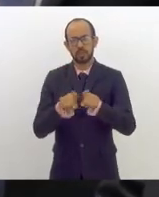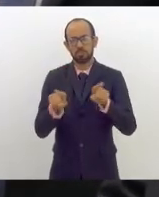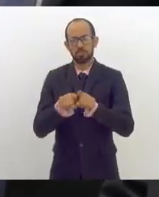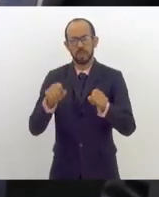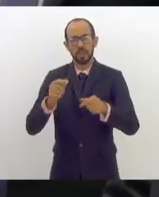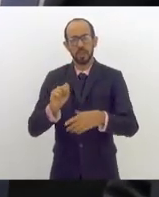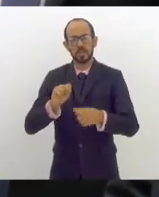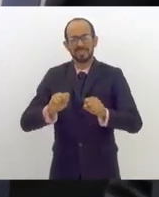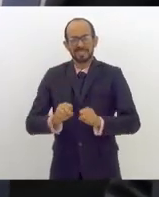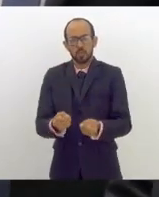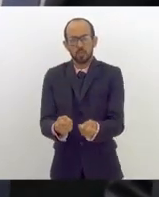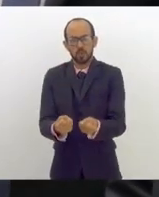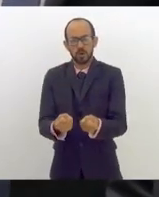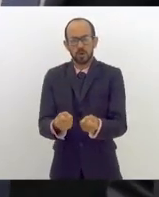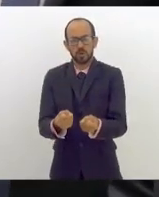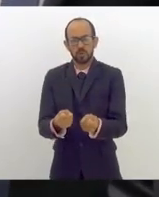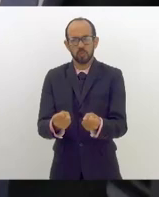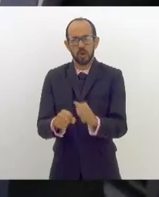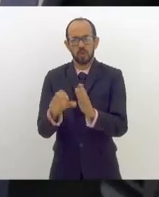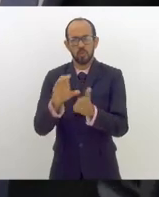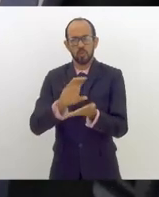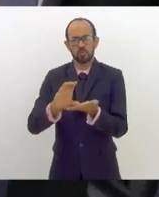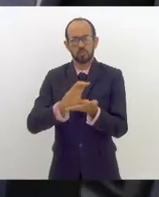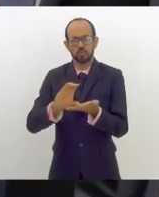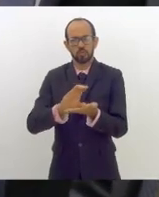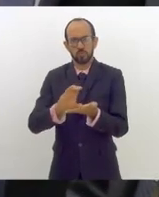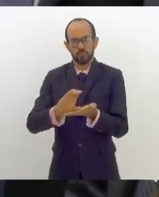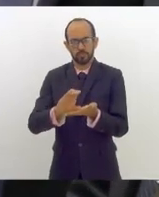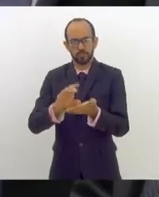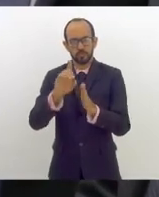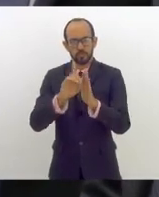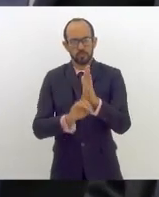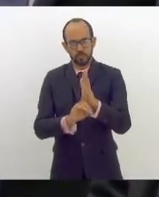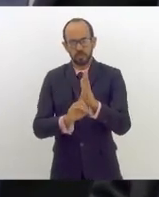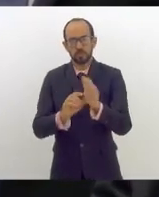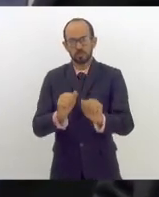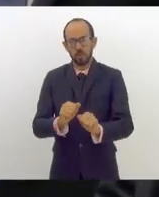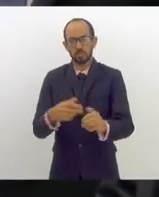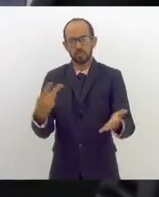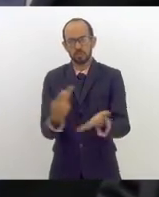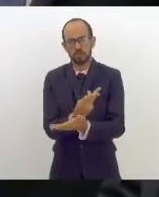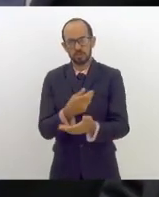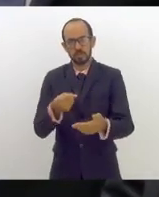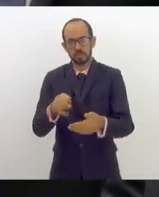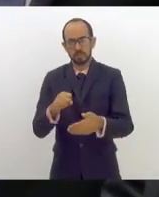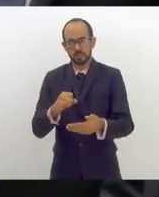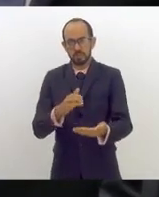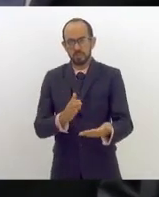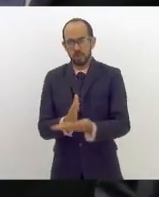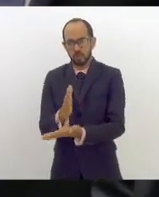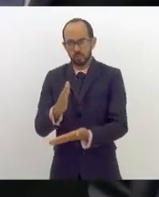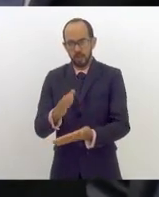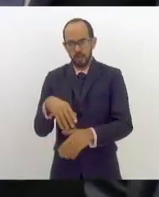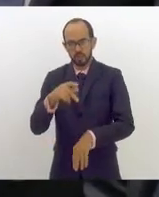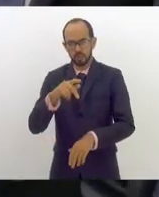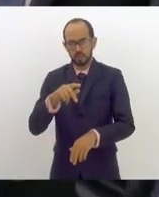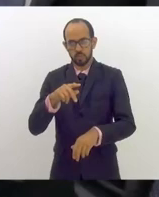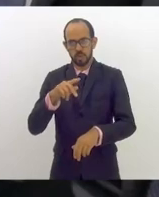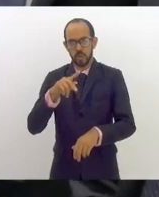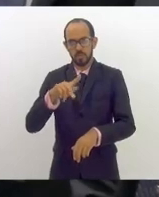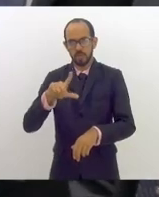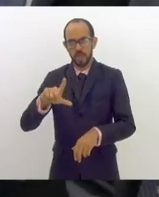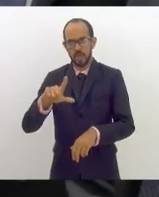que pode vir a ser ratificada ainda mais com aprovação do projeto de lei encaminhado pelo poder executivo